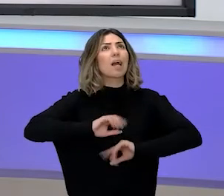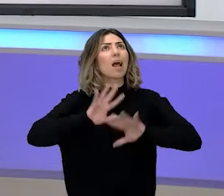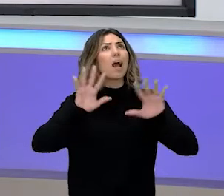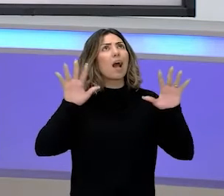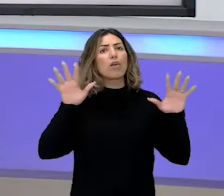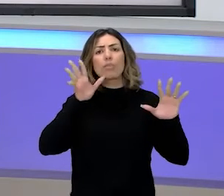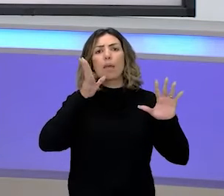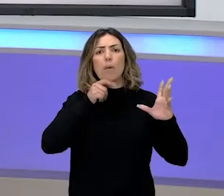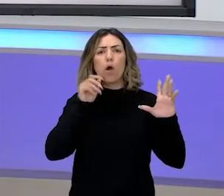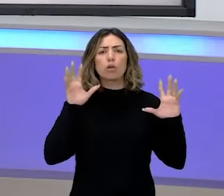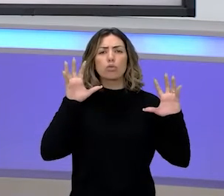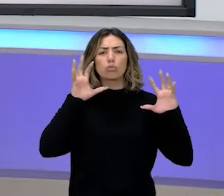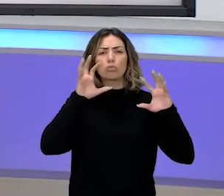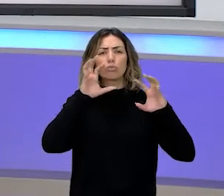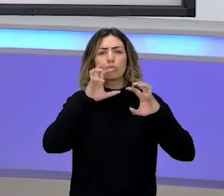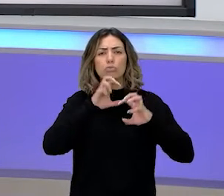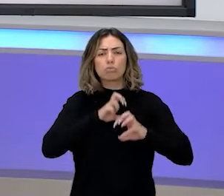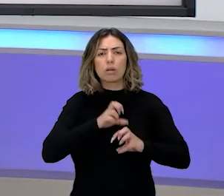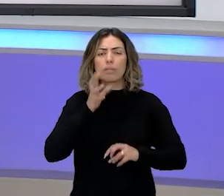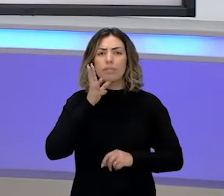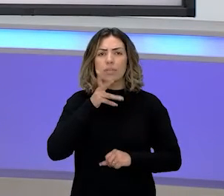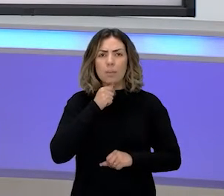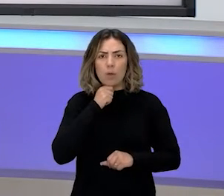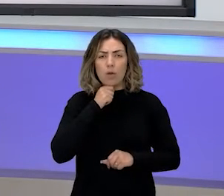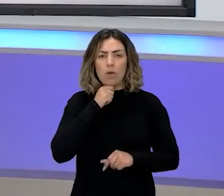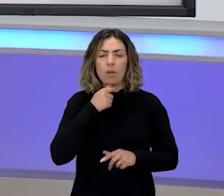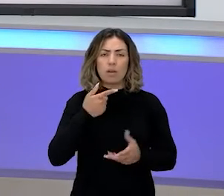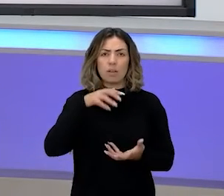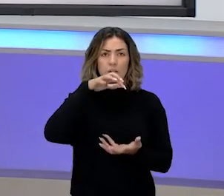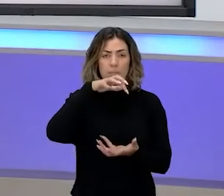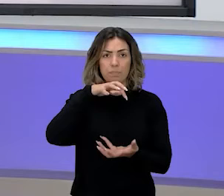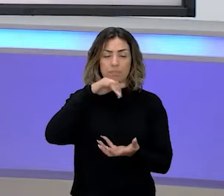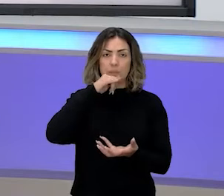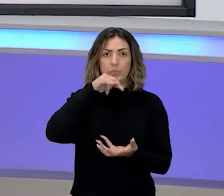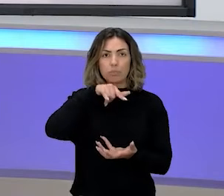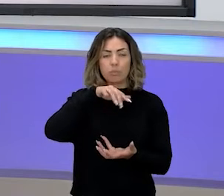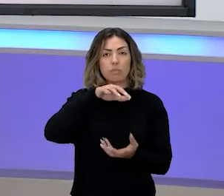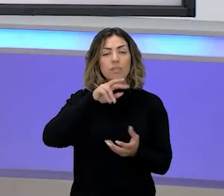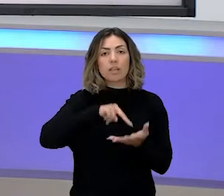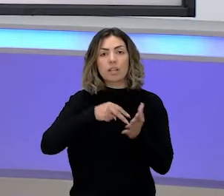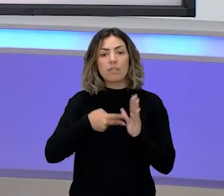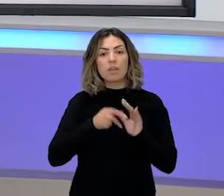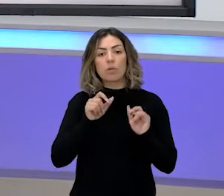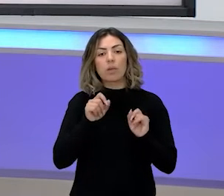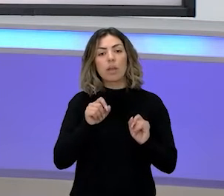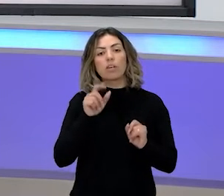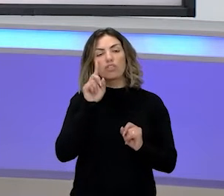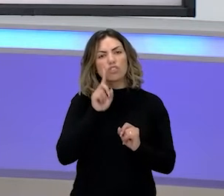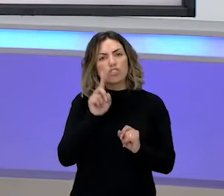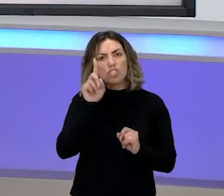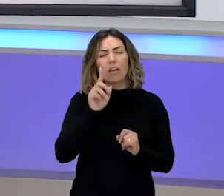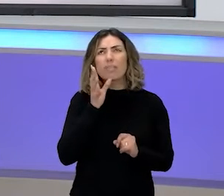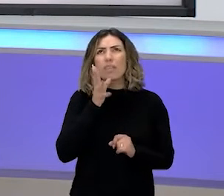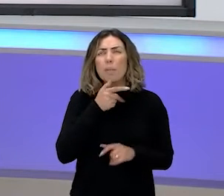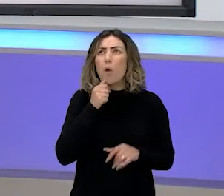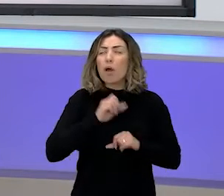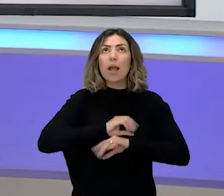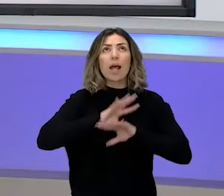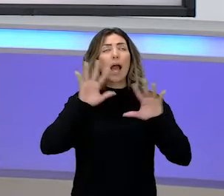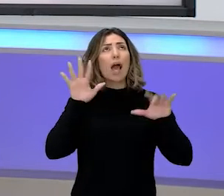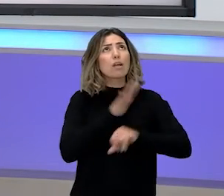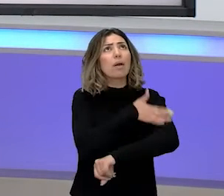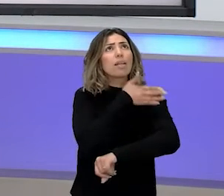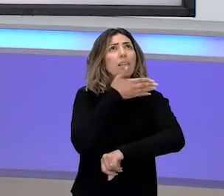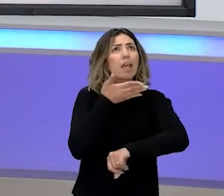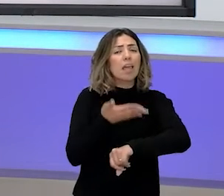maior, enquanto que a noite no outro hemisfério ela é mais longa. Então esse dia é chamado de solstício. É o dia em que, né, a